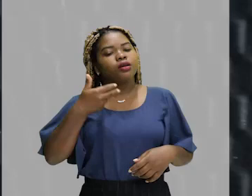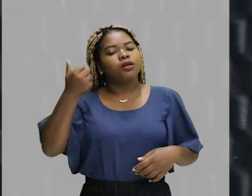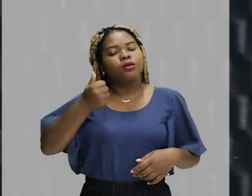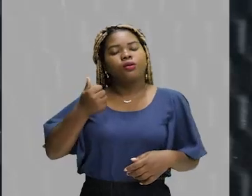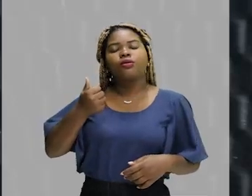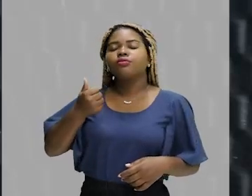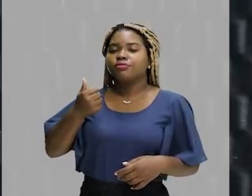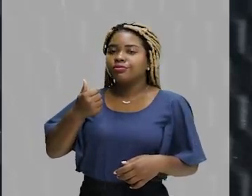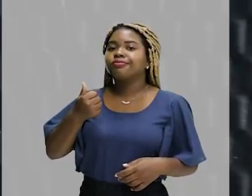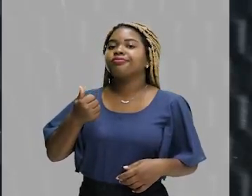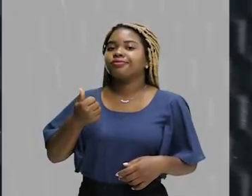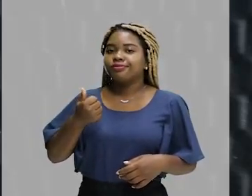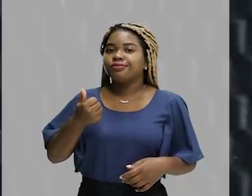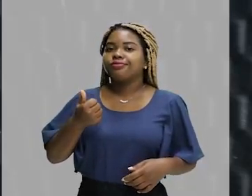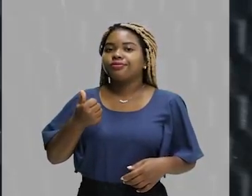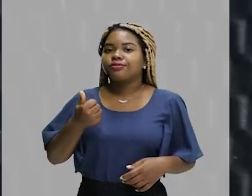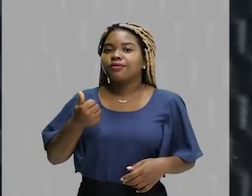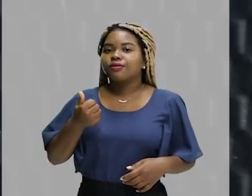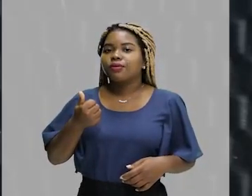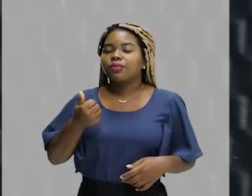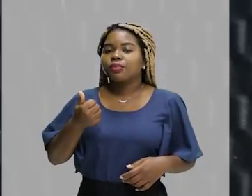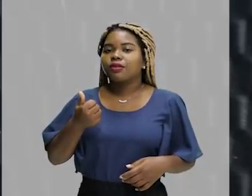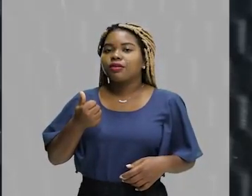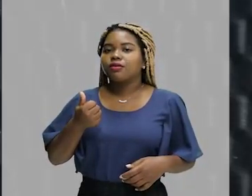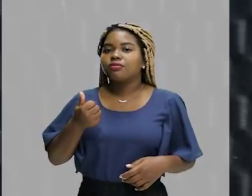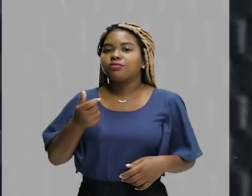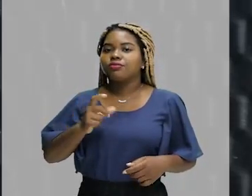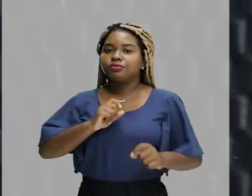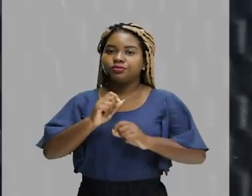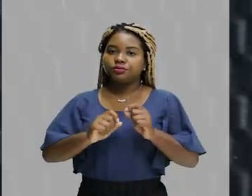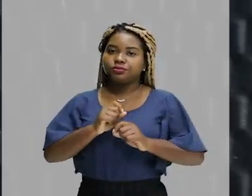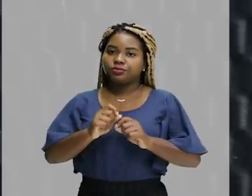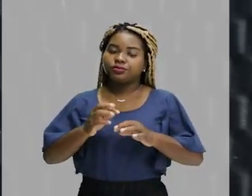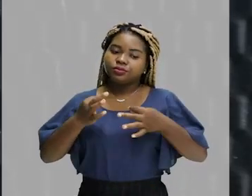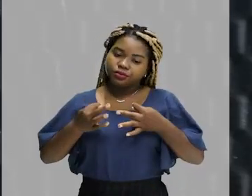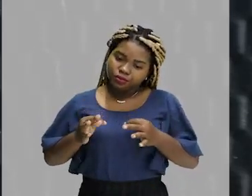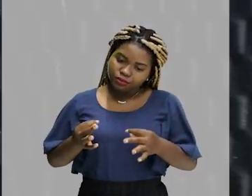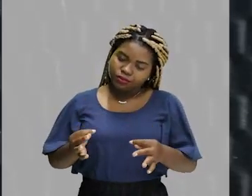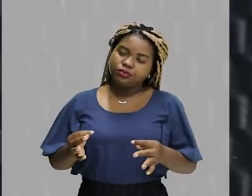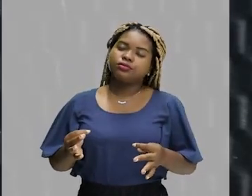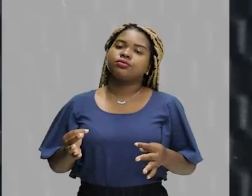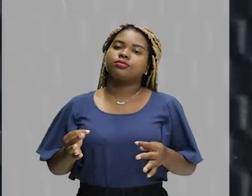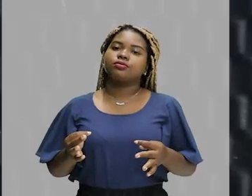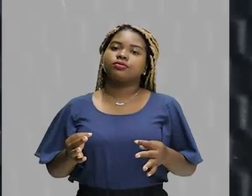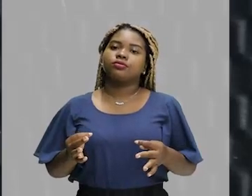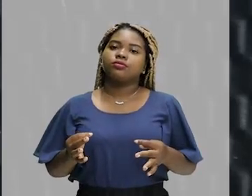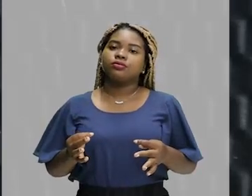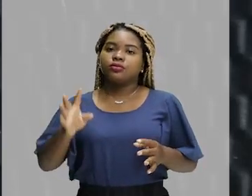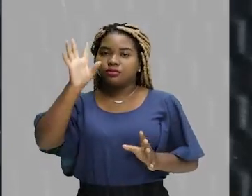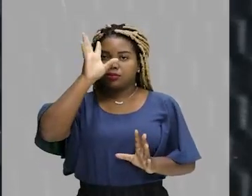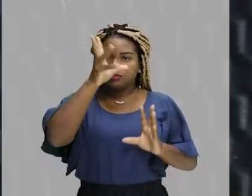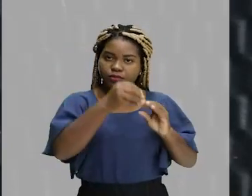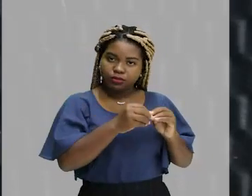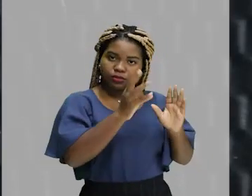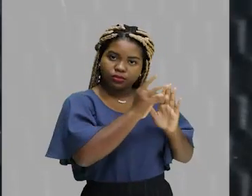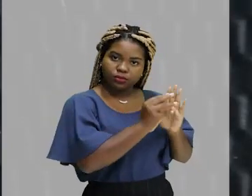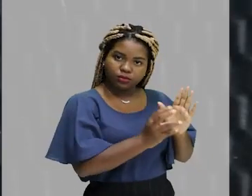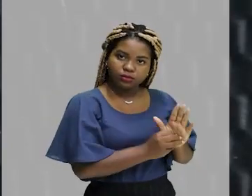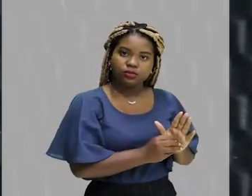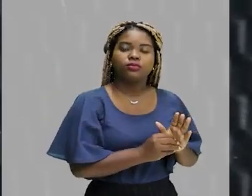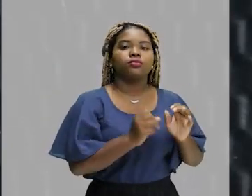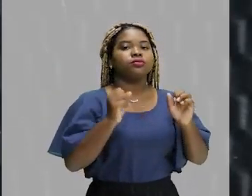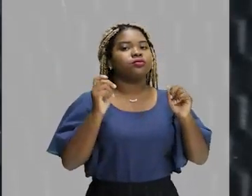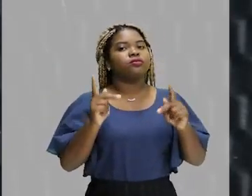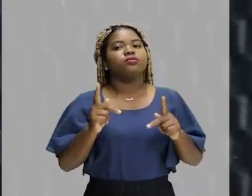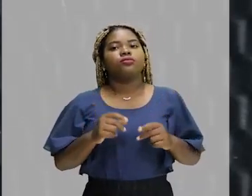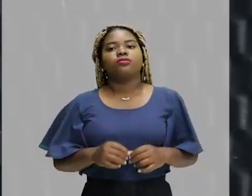eu estou, obviamente, tomando mão da tecnologia, tá? Isso é só para retomar o conteúdo, você se inserir dentro dele